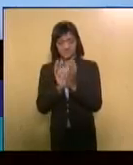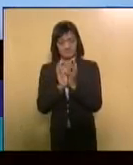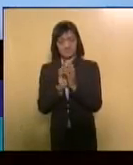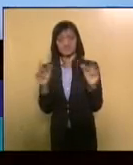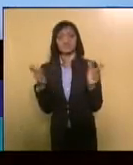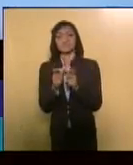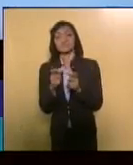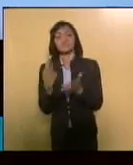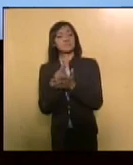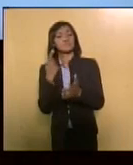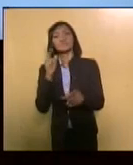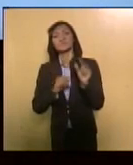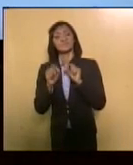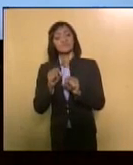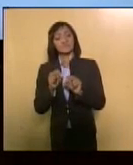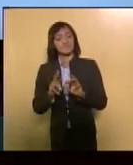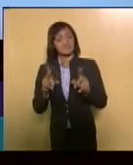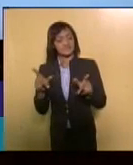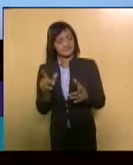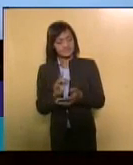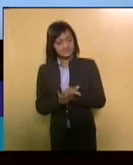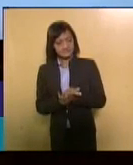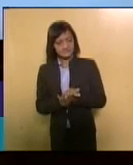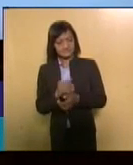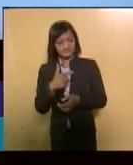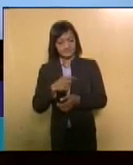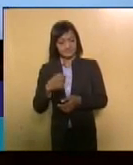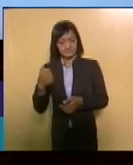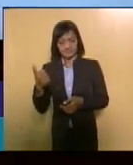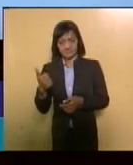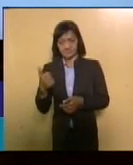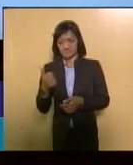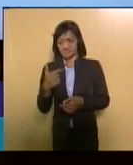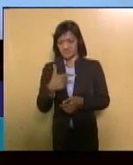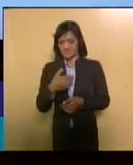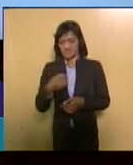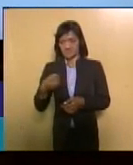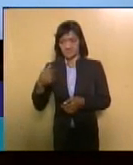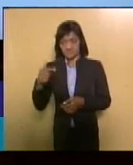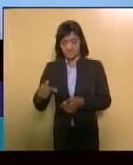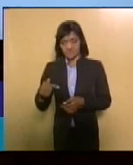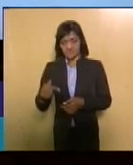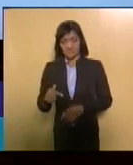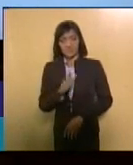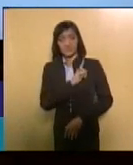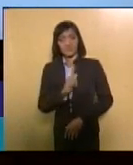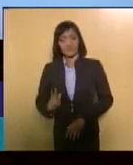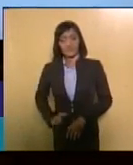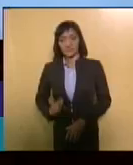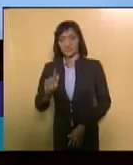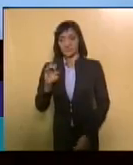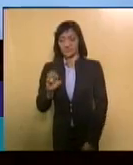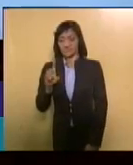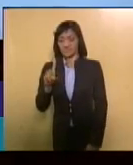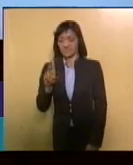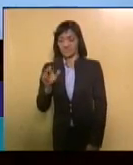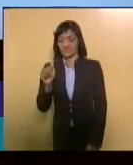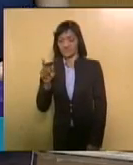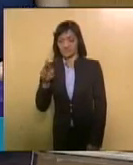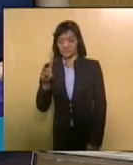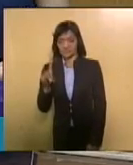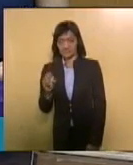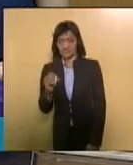o que que aconteceu diferente em Pernambuco em 2007 2007 né o governador Eduardo Campos ele pilotou